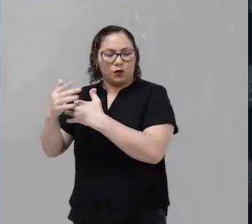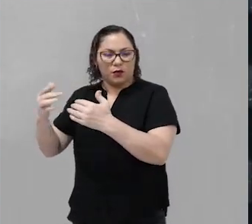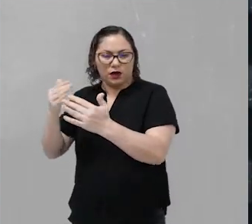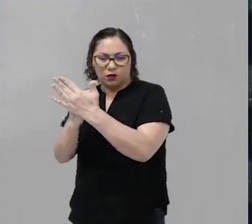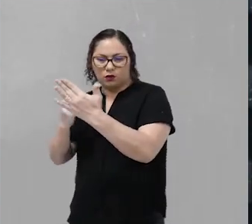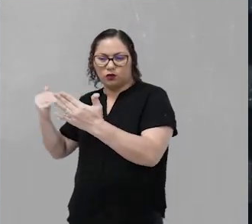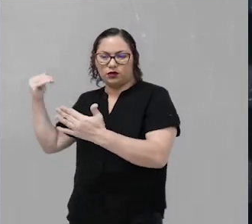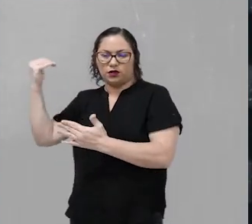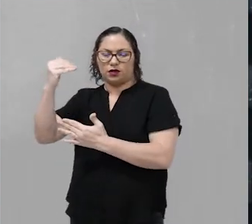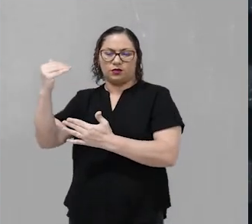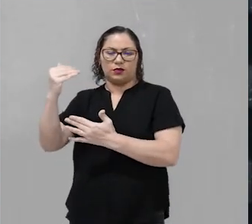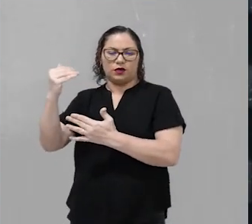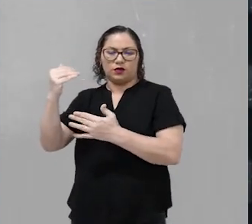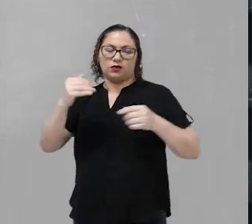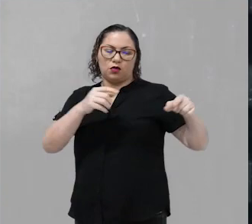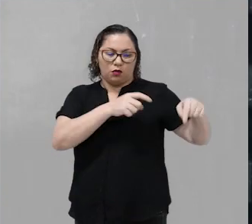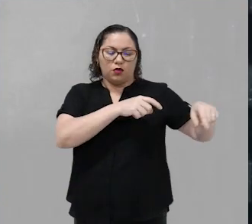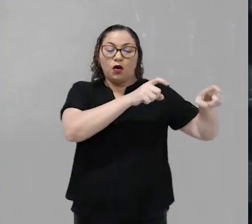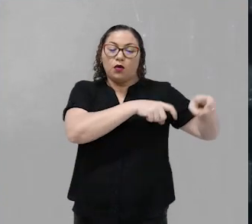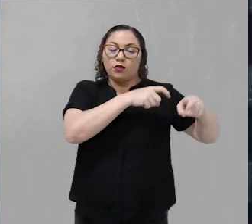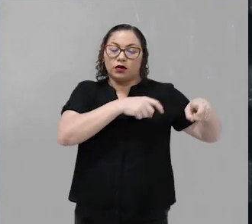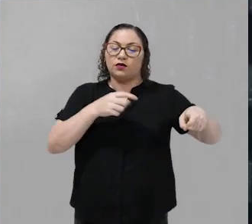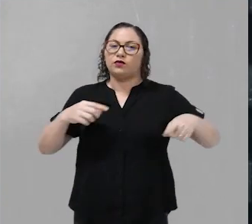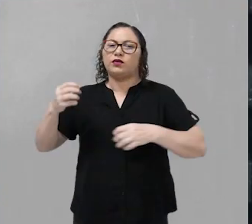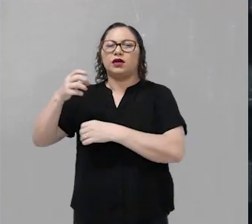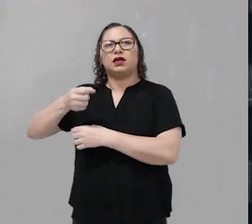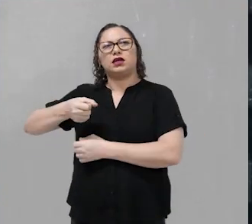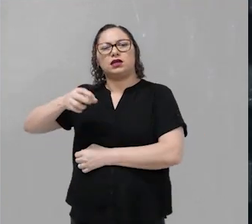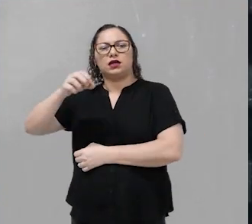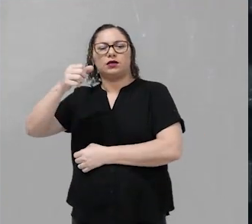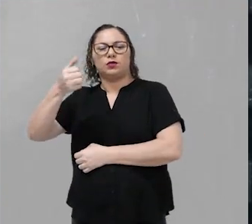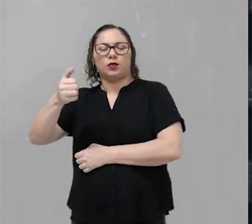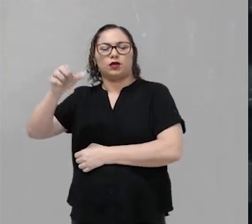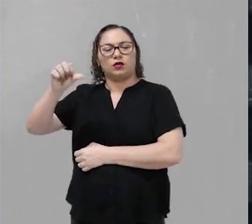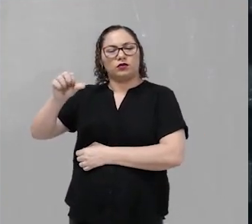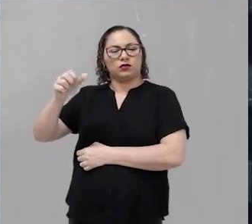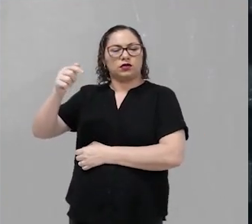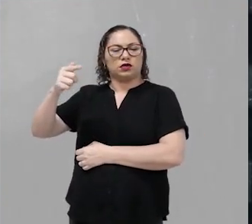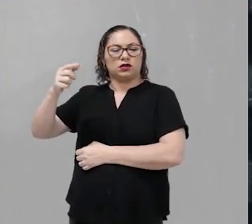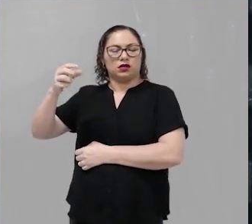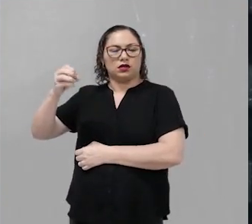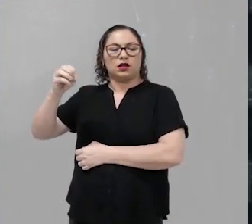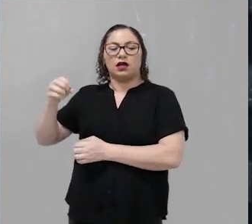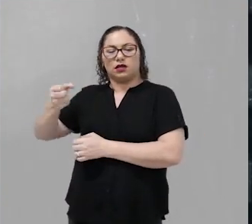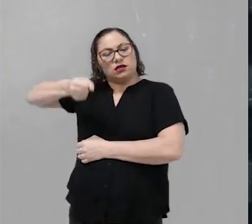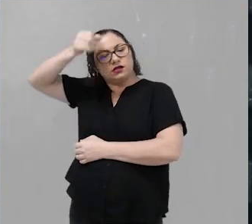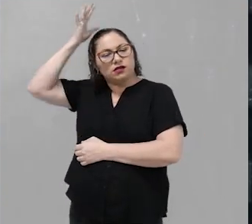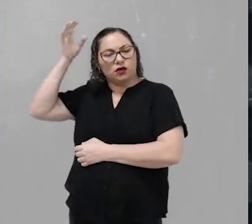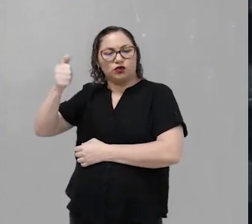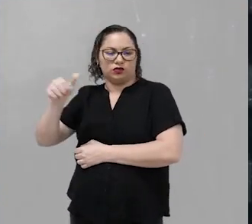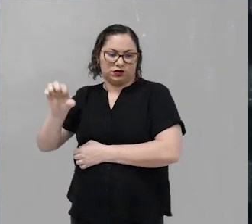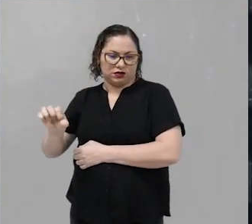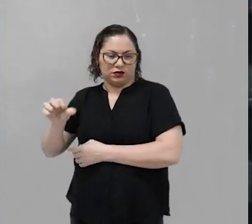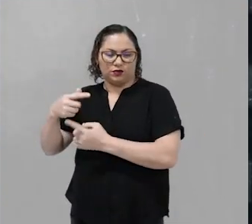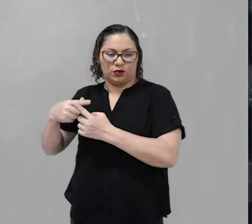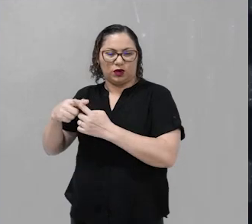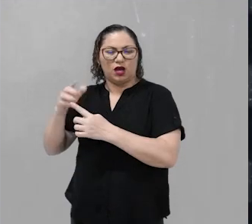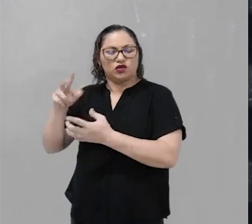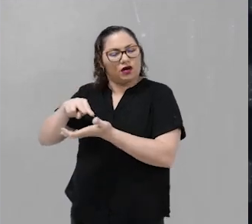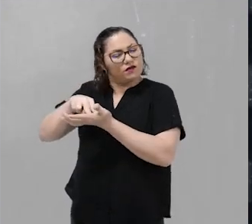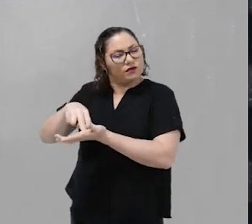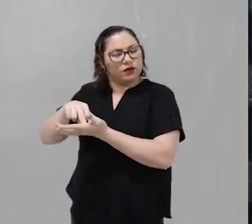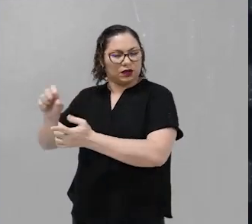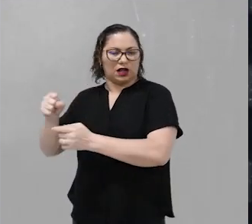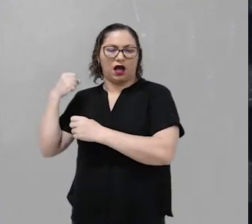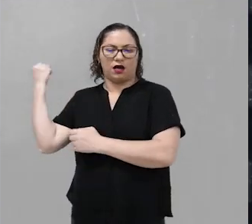de 1860, século XIX. Por quê? Porque já era a consolidação da Revolução Industrial, entendeu?